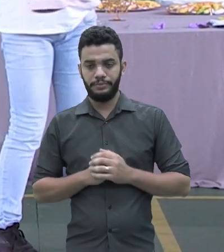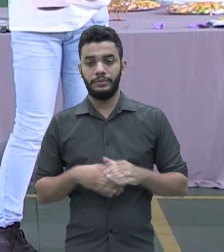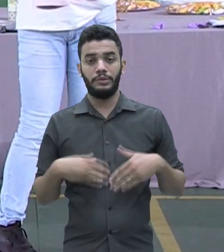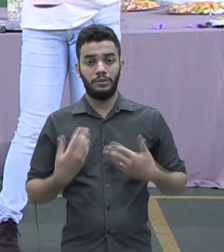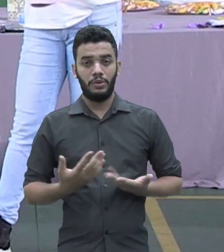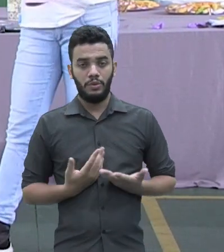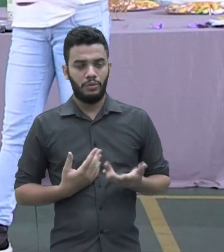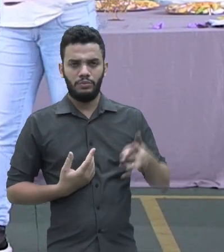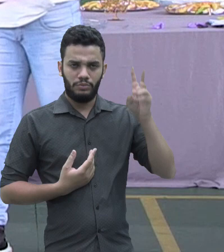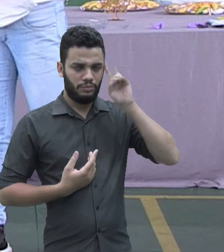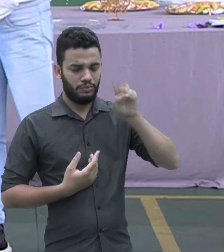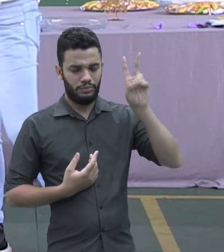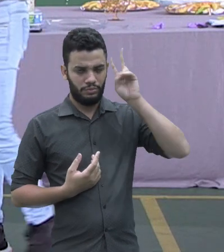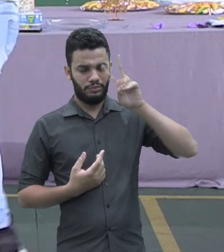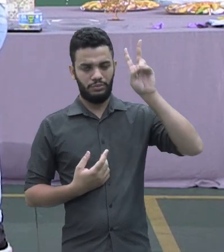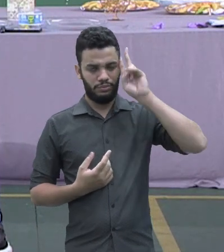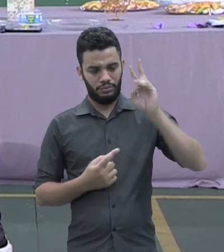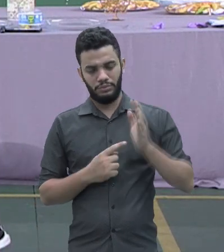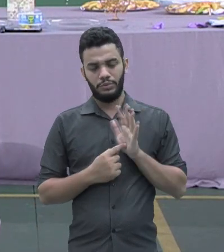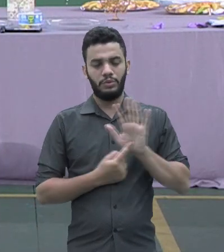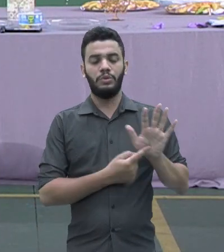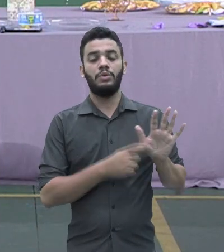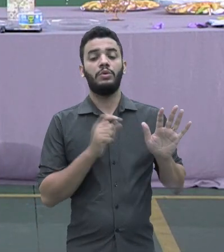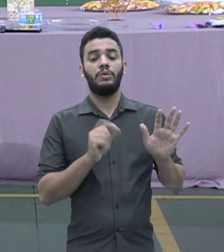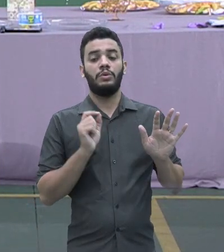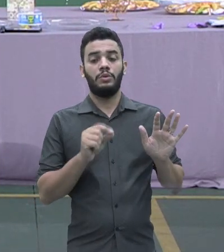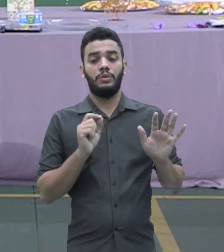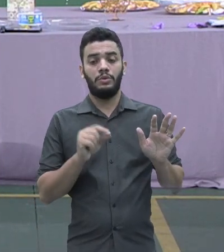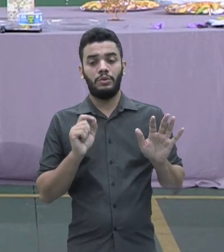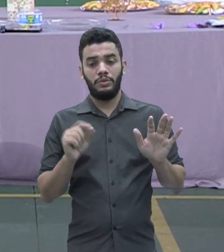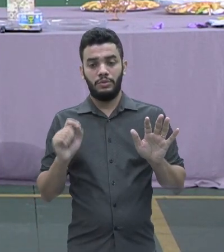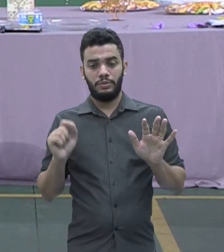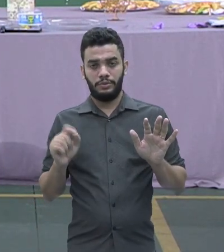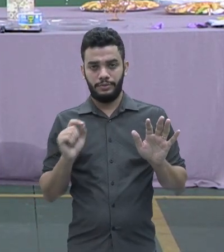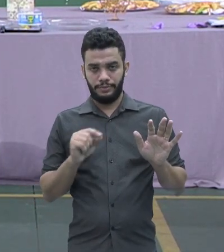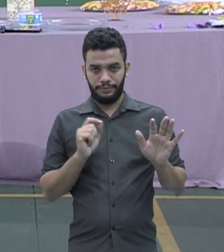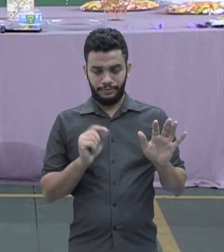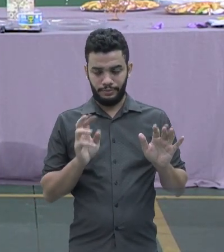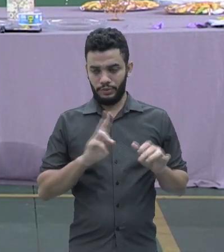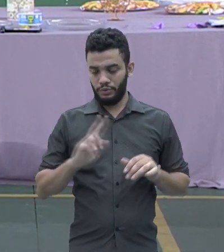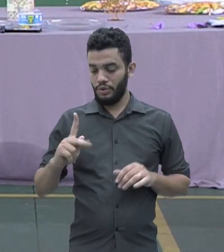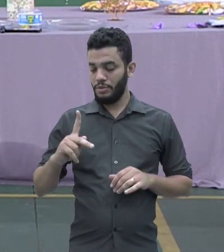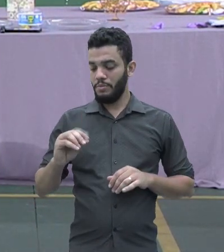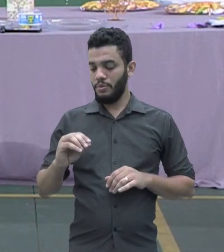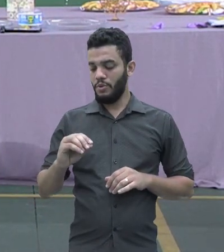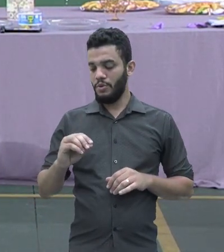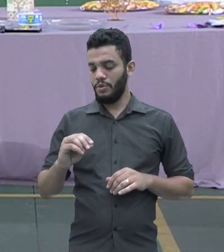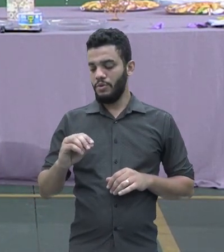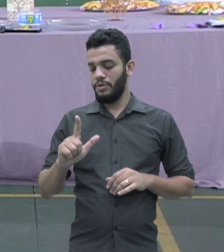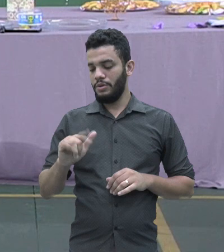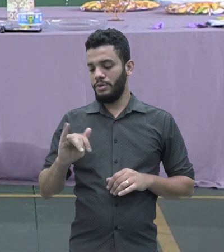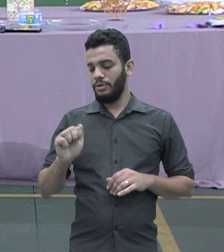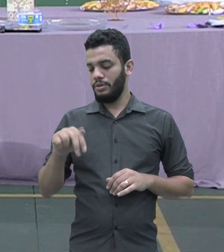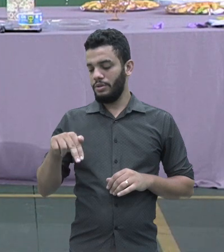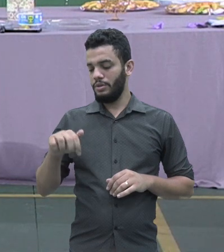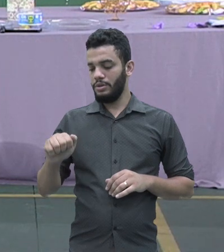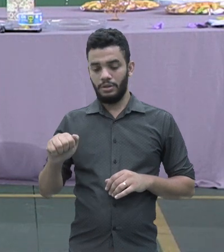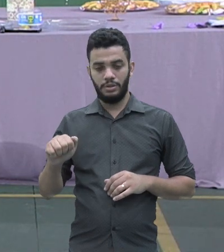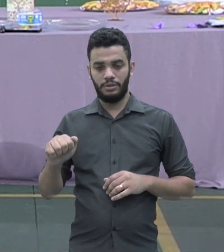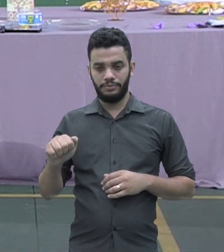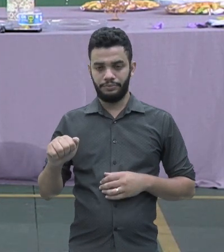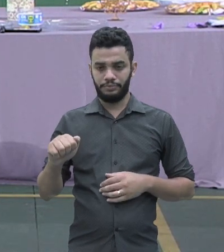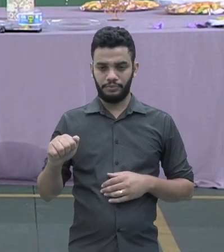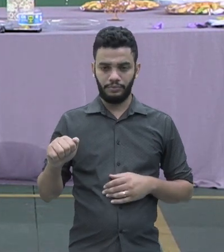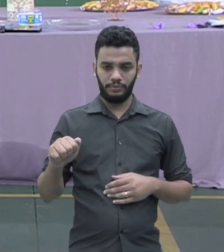menina, alguns autores dão o nome para essa menina de Poliana, outros Joana.